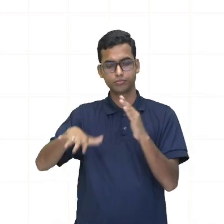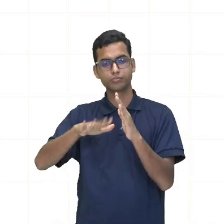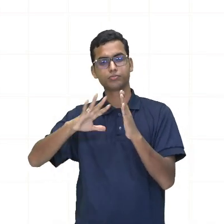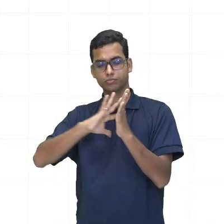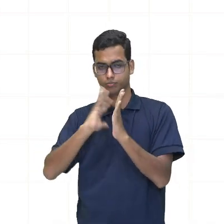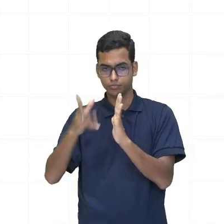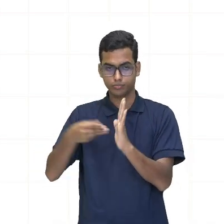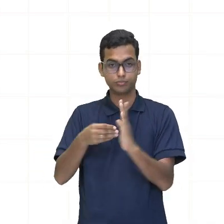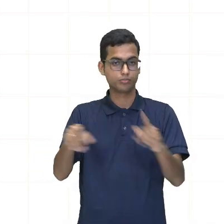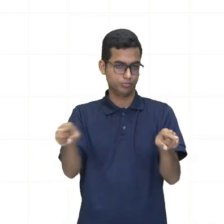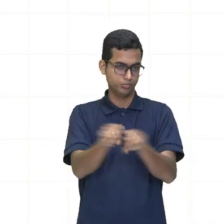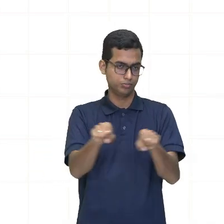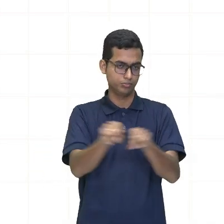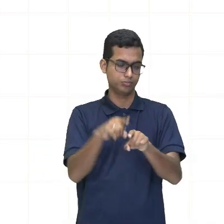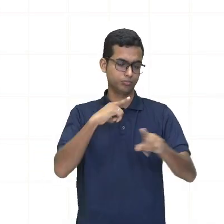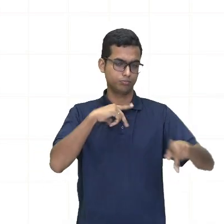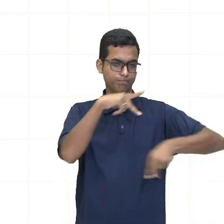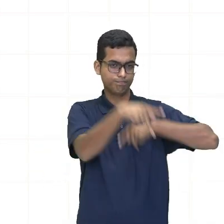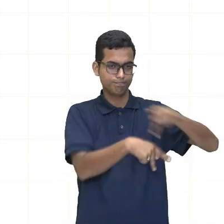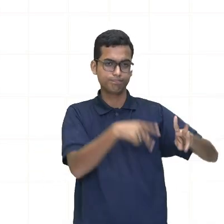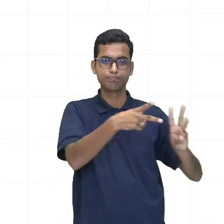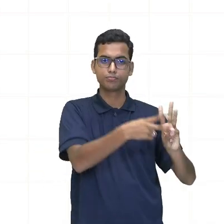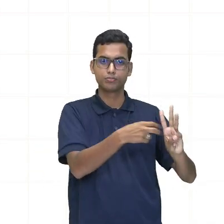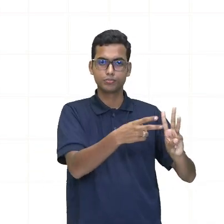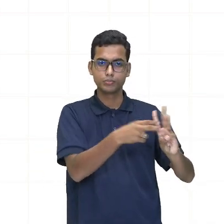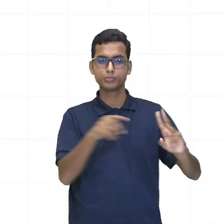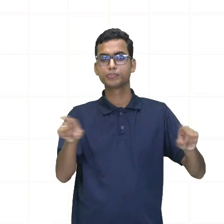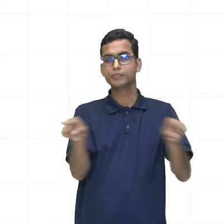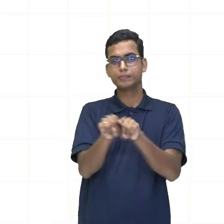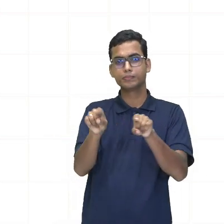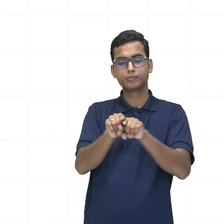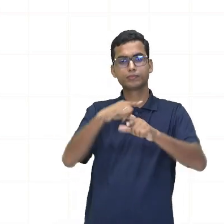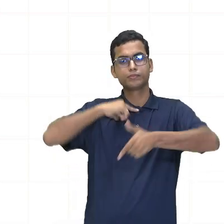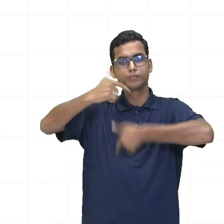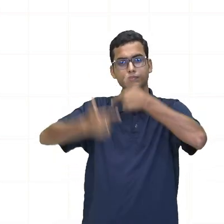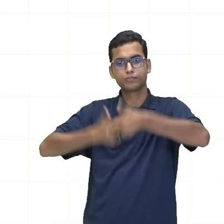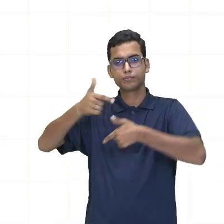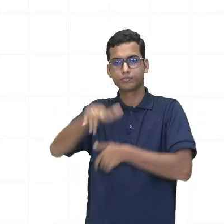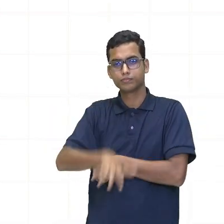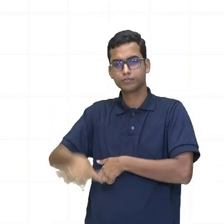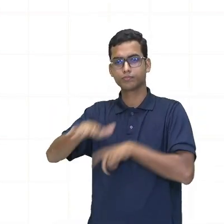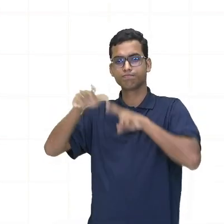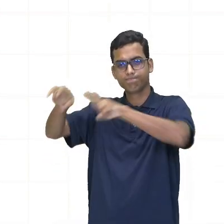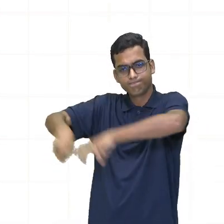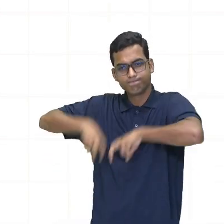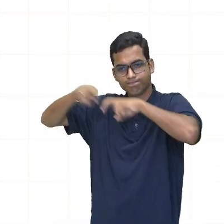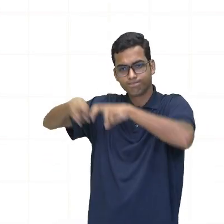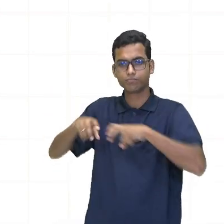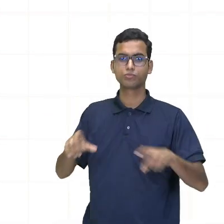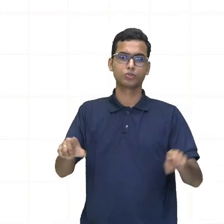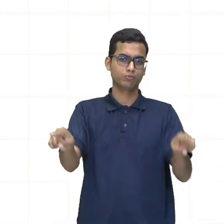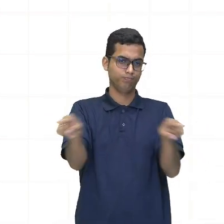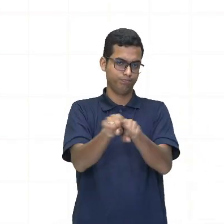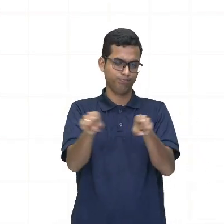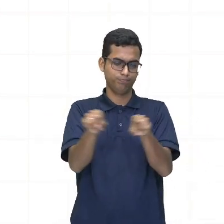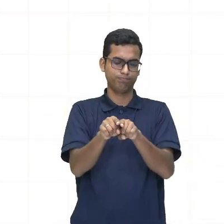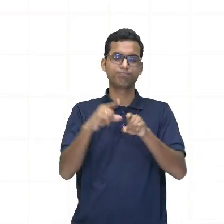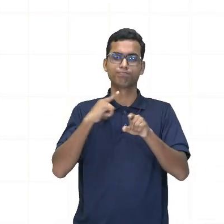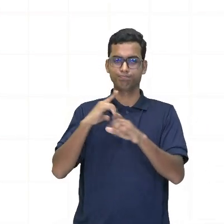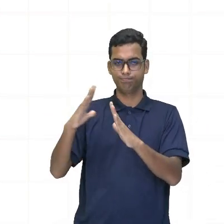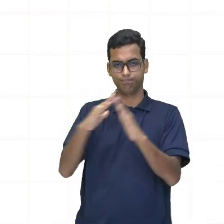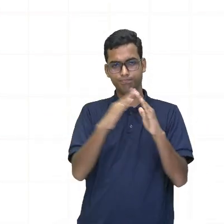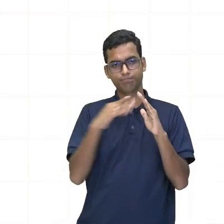também de indígenas, claro, povos indígenas, certo? E trabalhadores rurais, que também faz parte desses